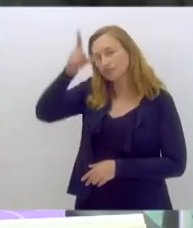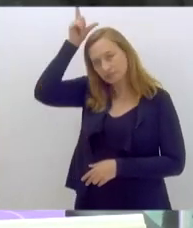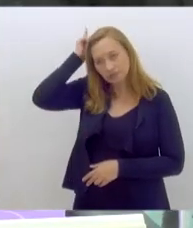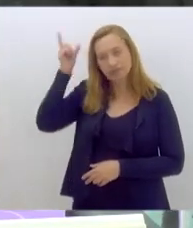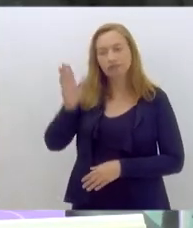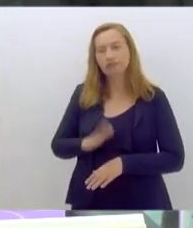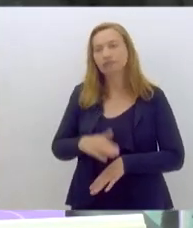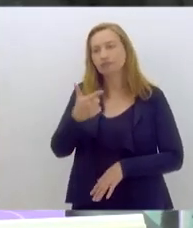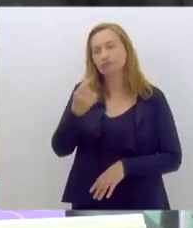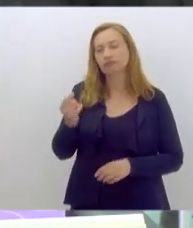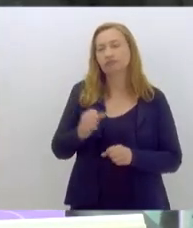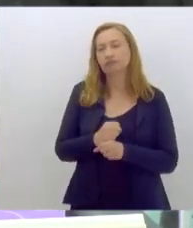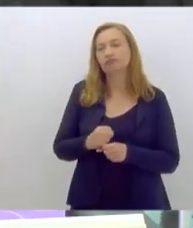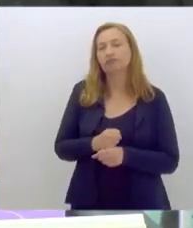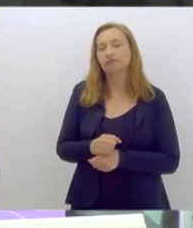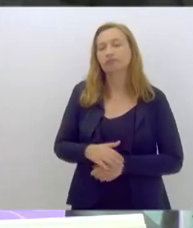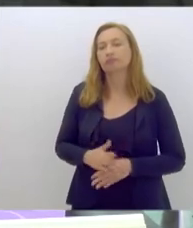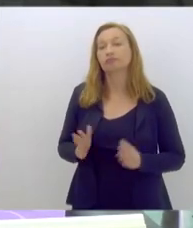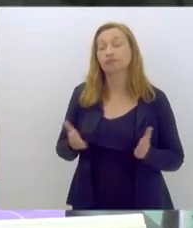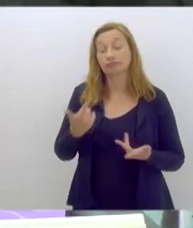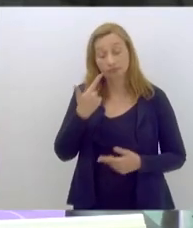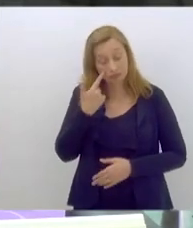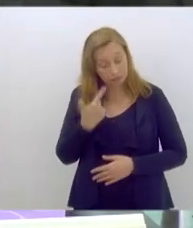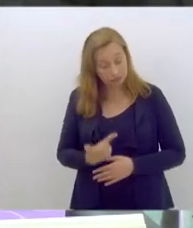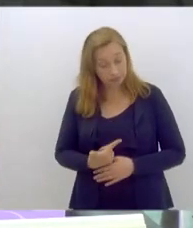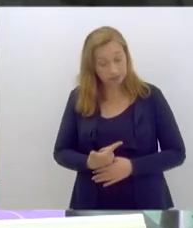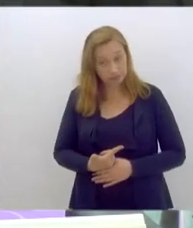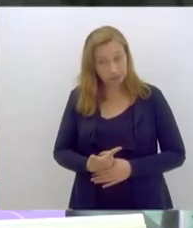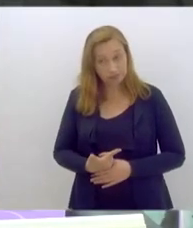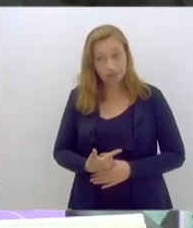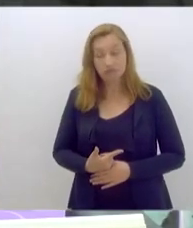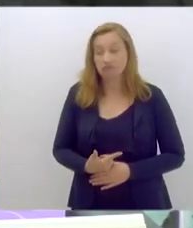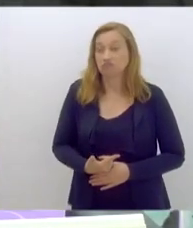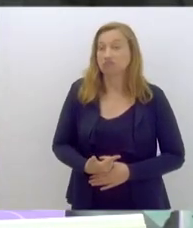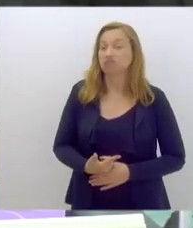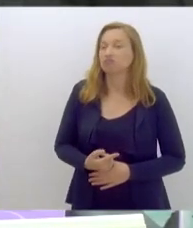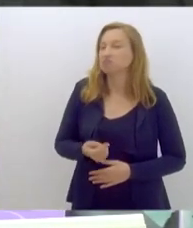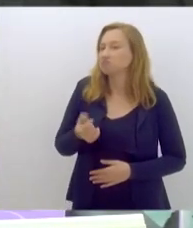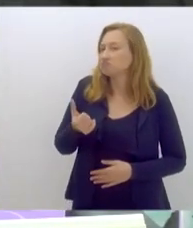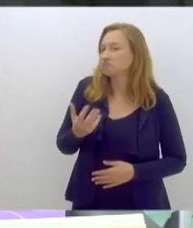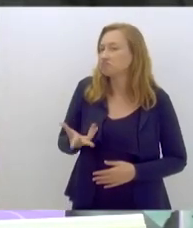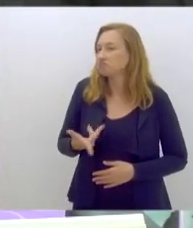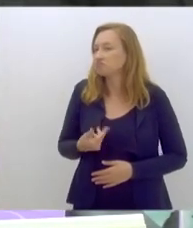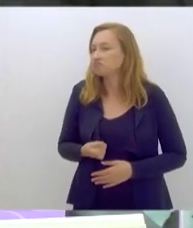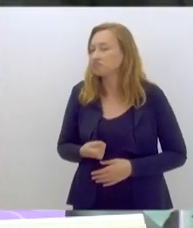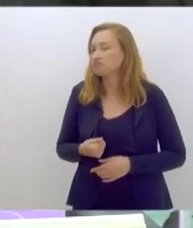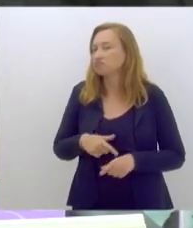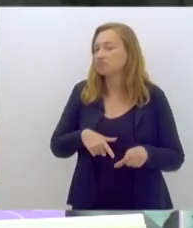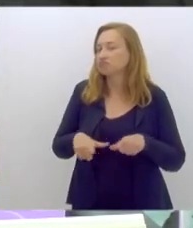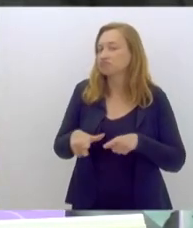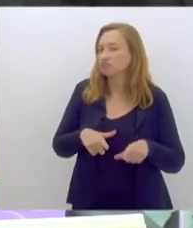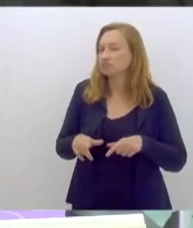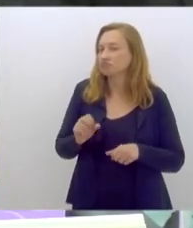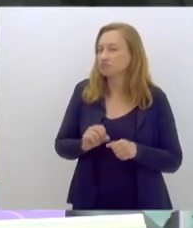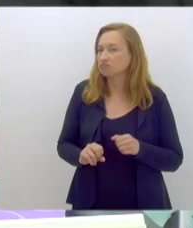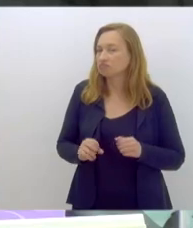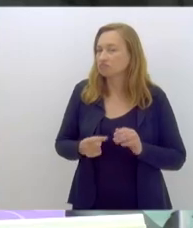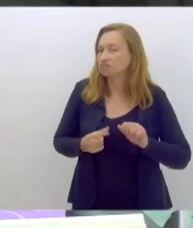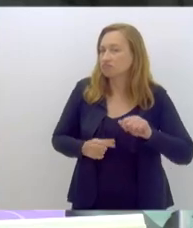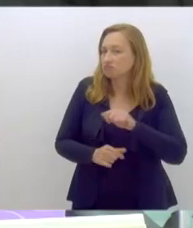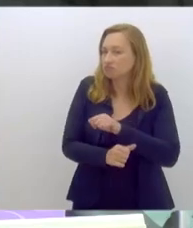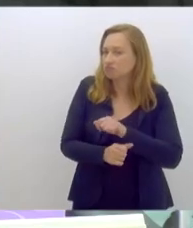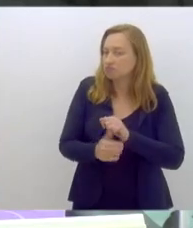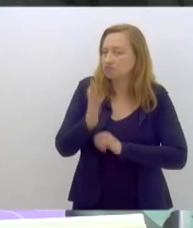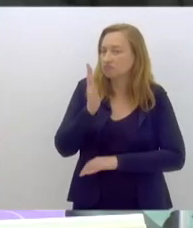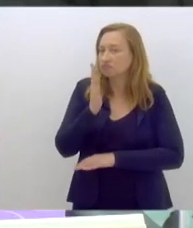de 20 anos e quando a gente vê aí não só a pouca qualidade um serviço prestado né um investimento